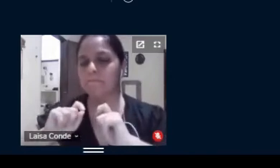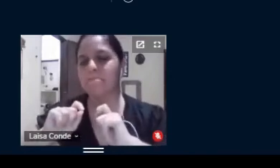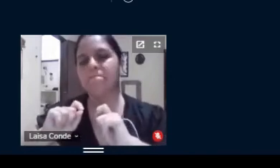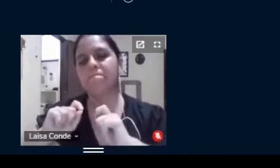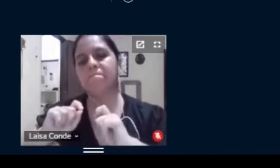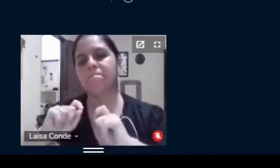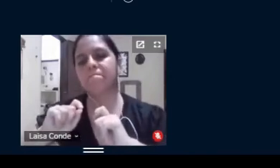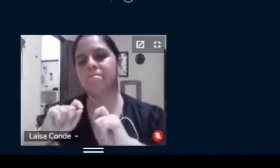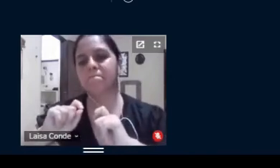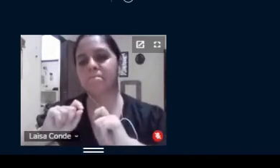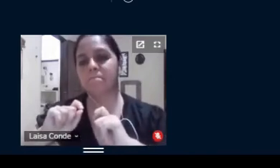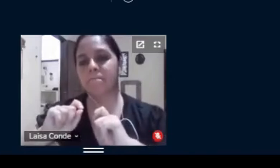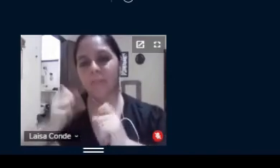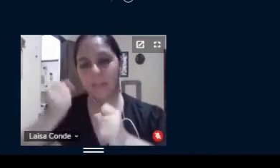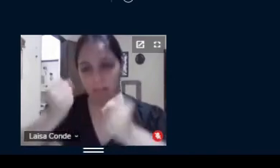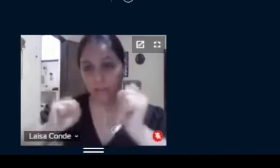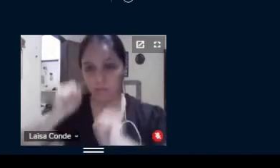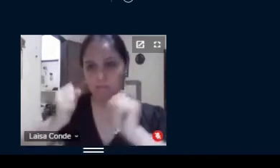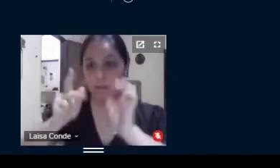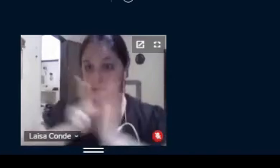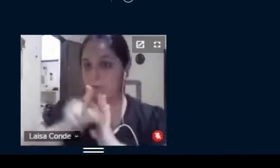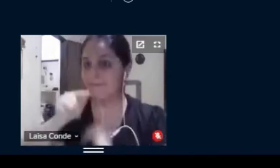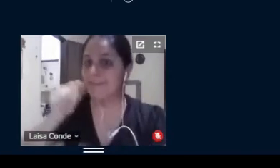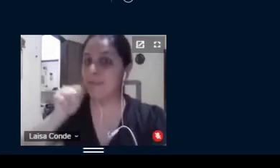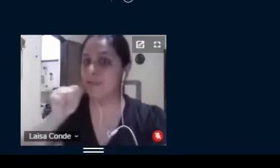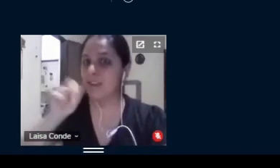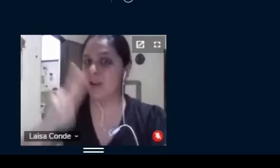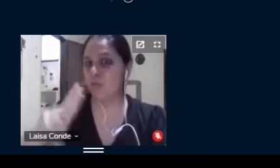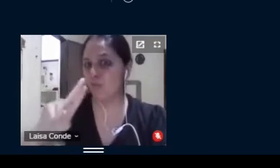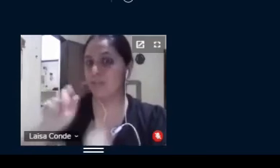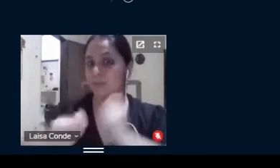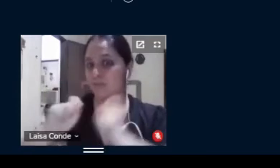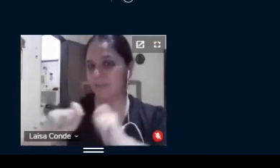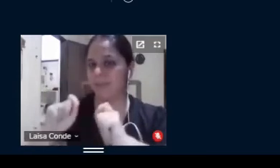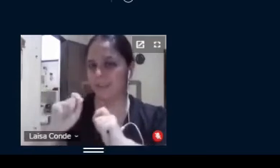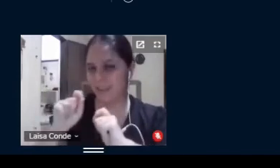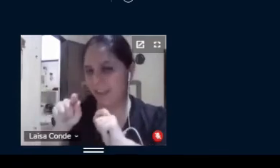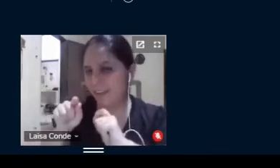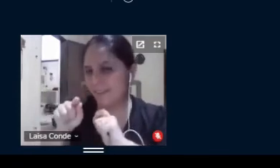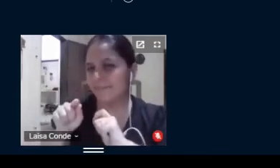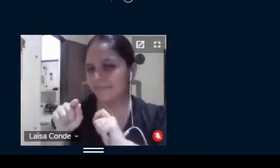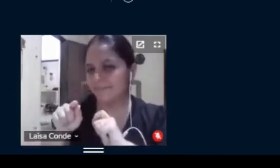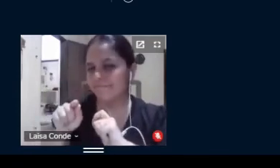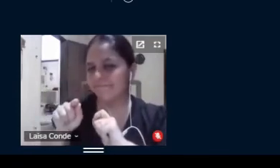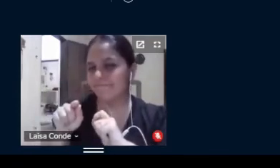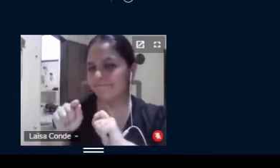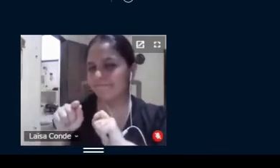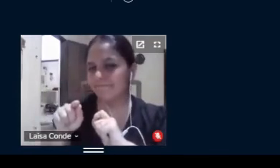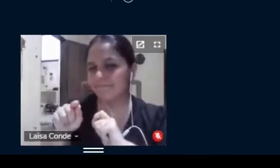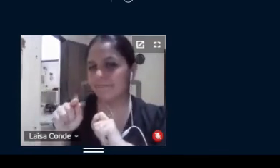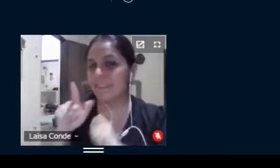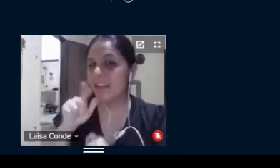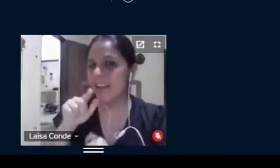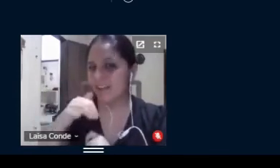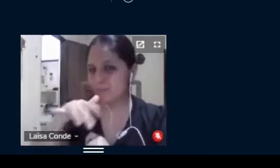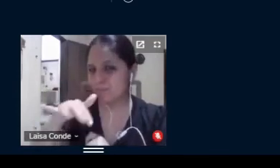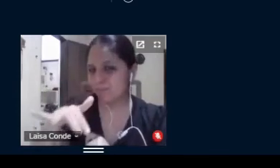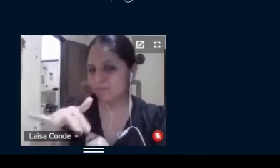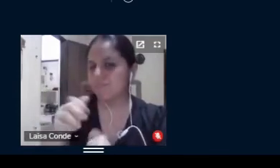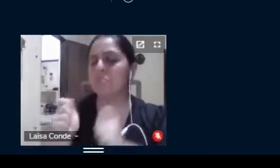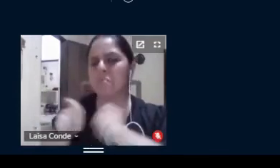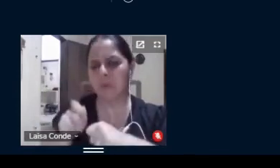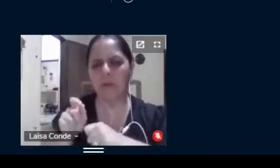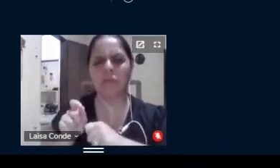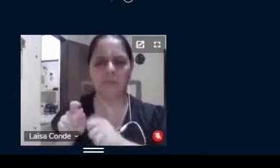na indústria. Ela usa uma partícula ali, um estado líquido, mas a gente também pode colocar o